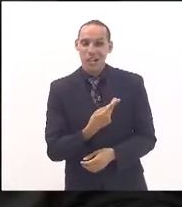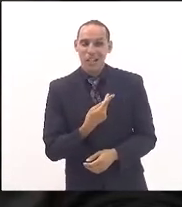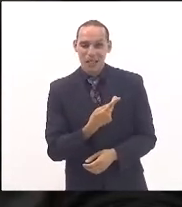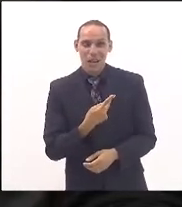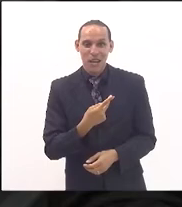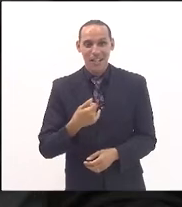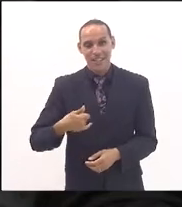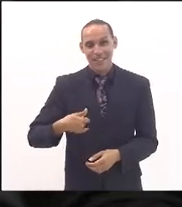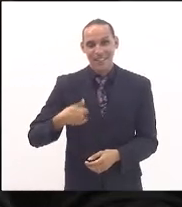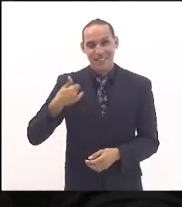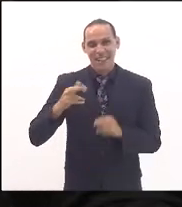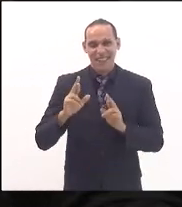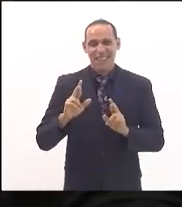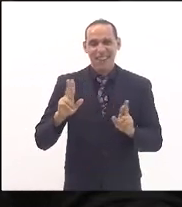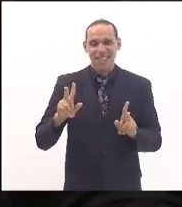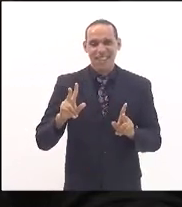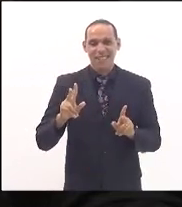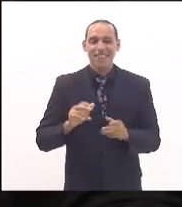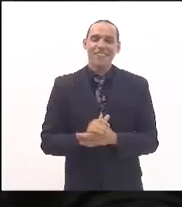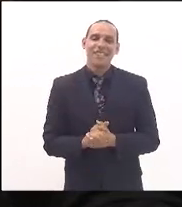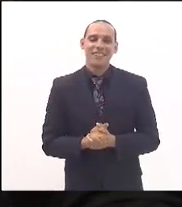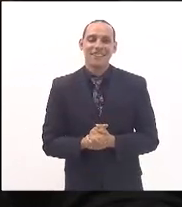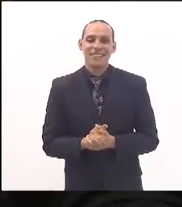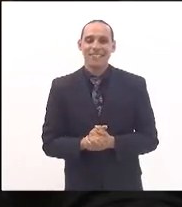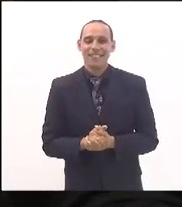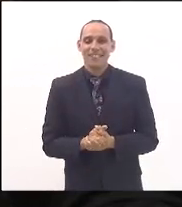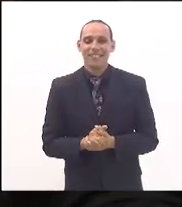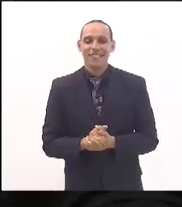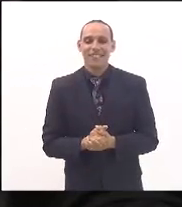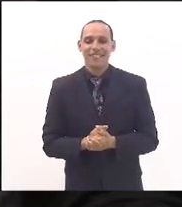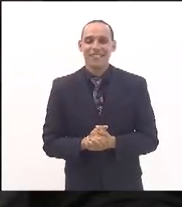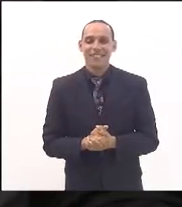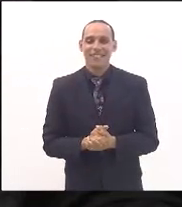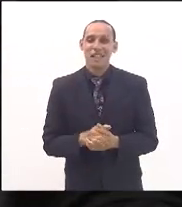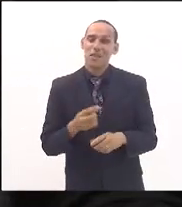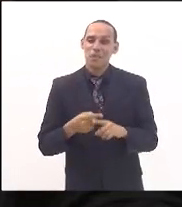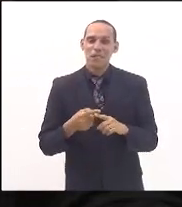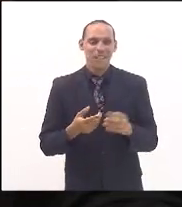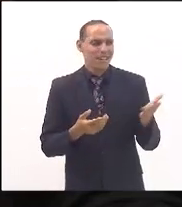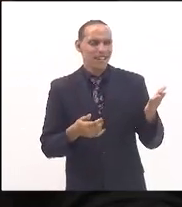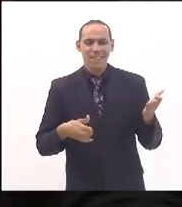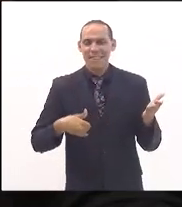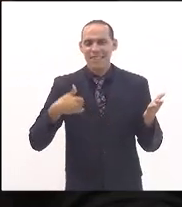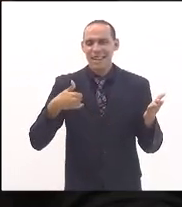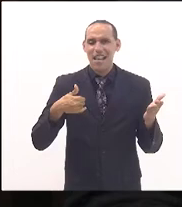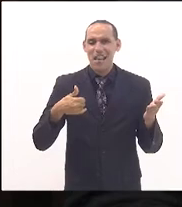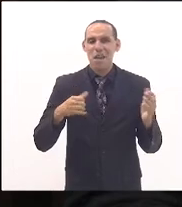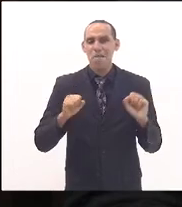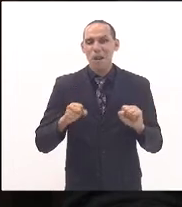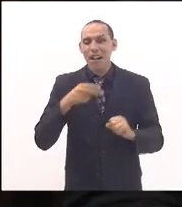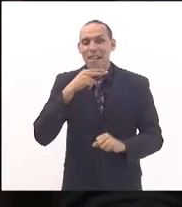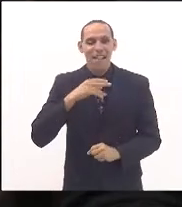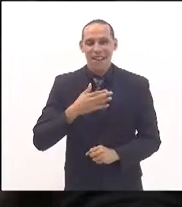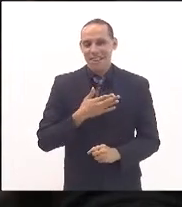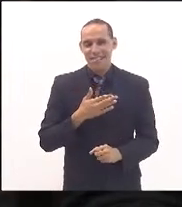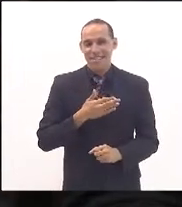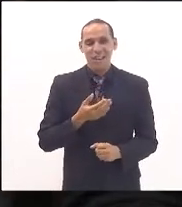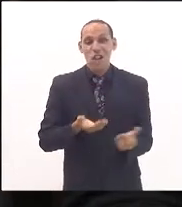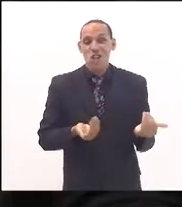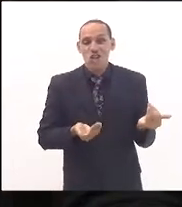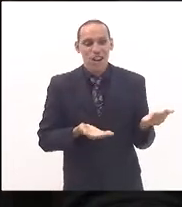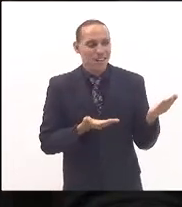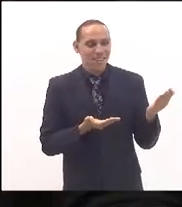diferença de faixa etária que tem idade a Flávia para ser minha neta é muito